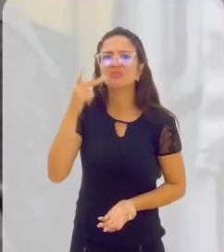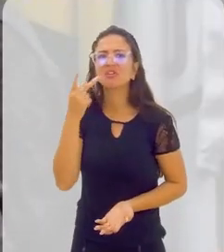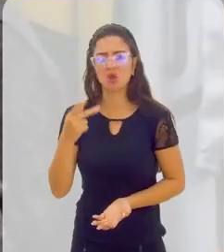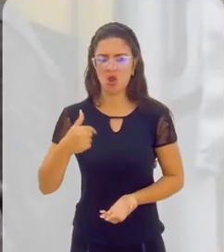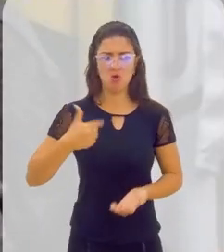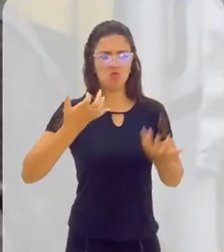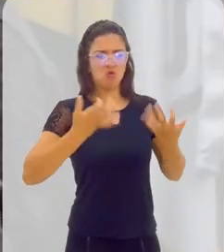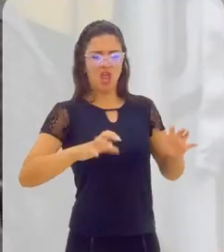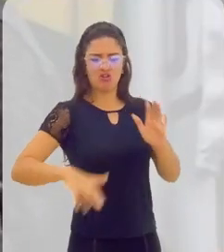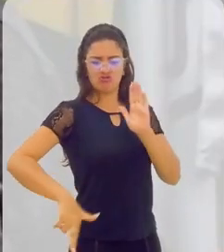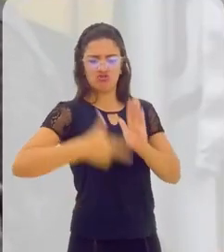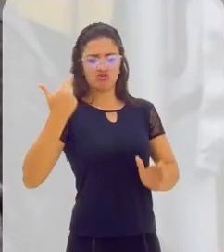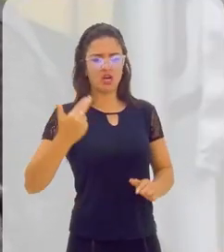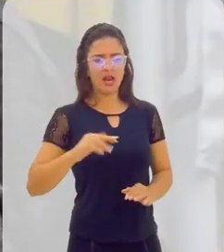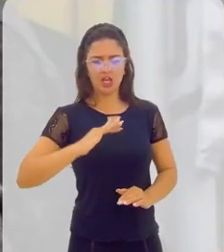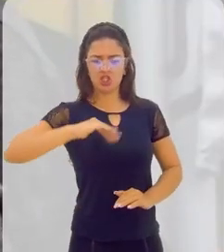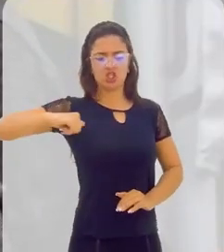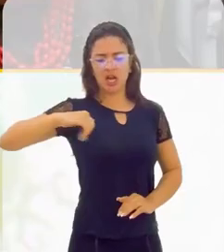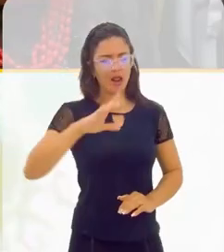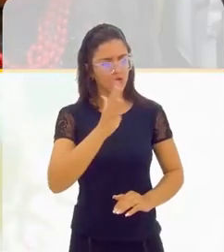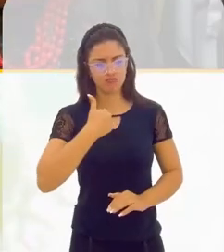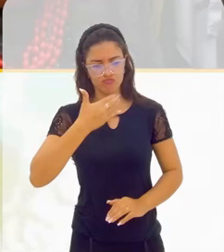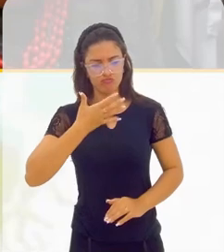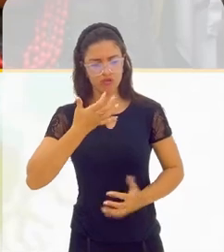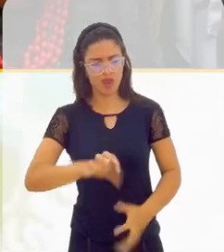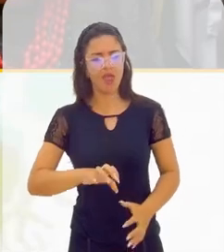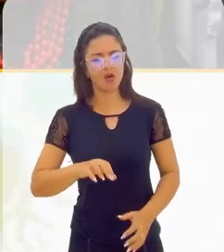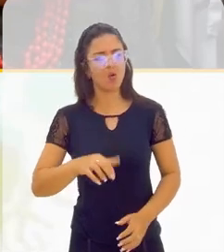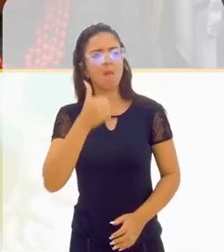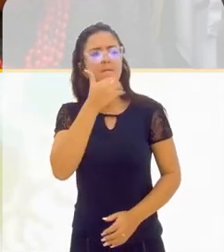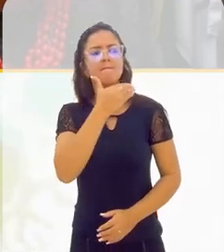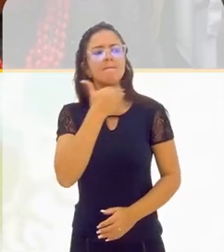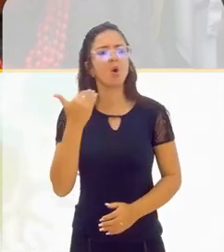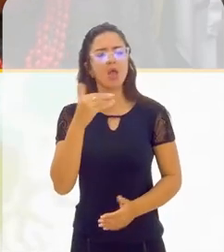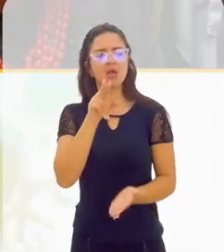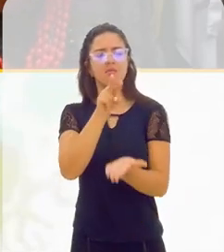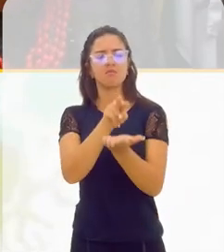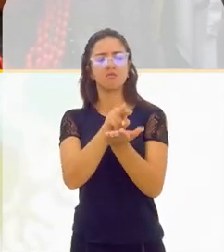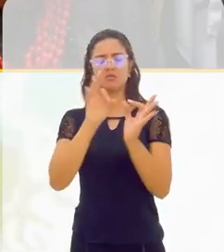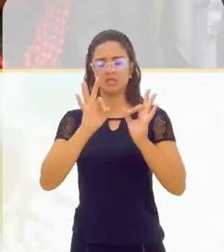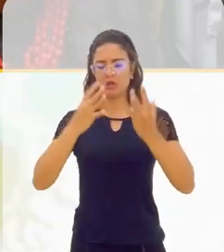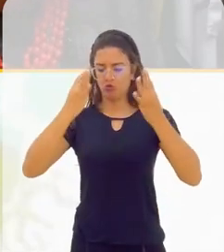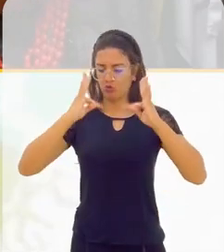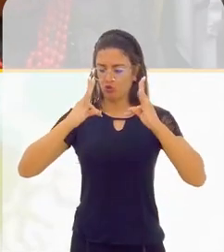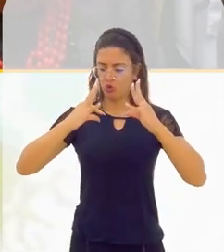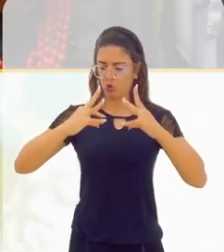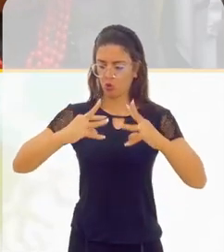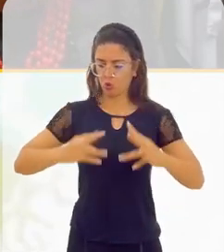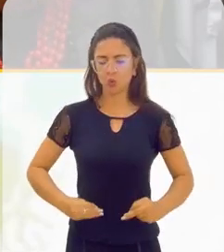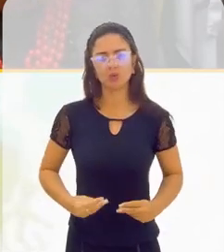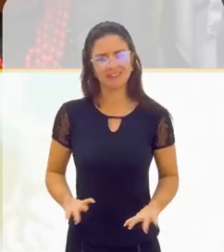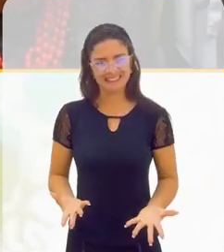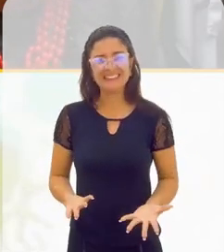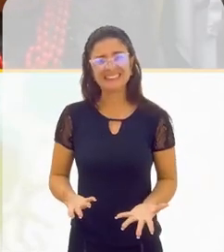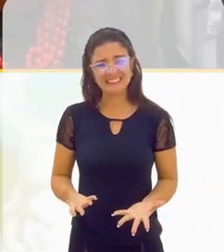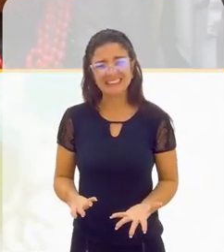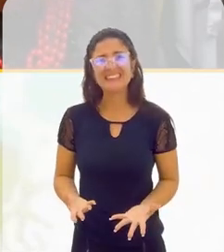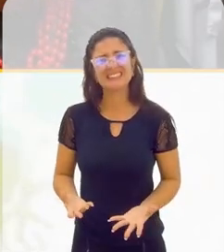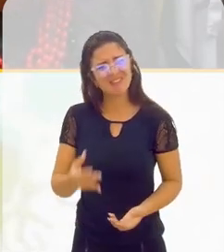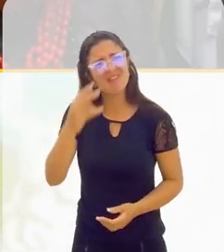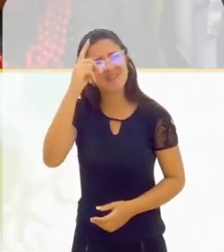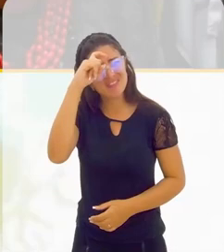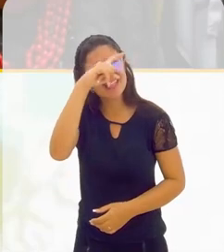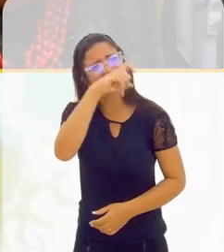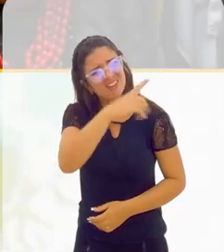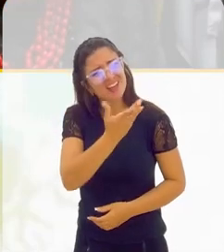morrer inteiro não quero não quero tirar meu seio não quero tirar minha perna enfim deve